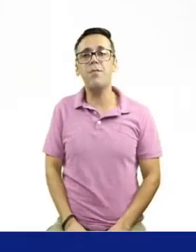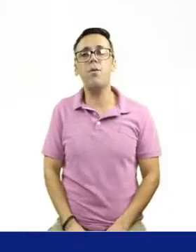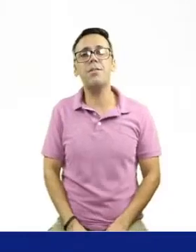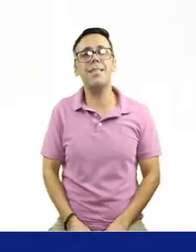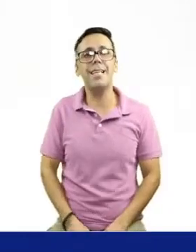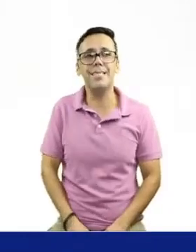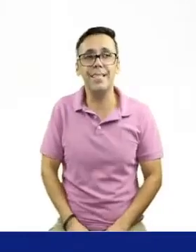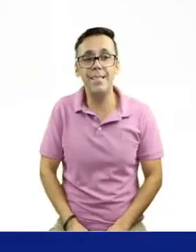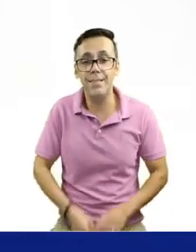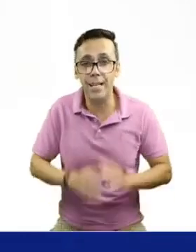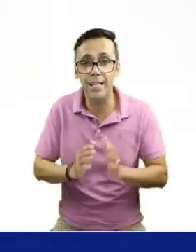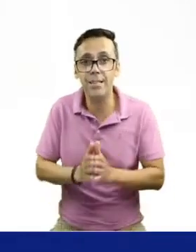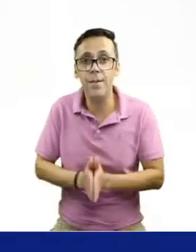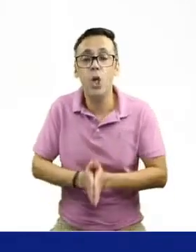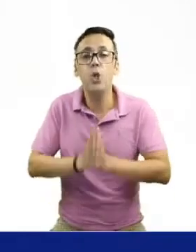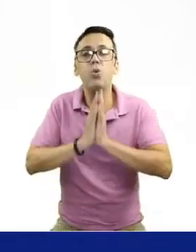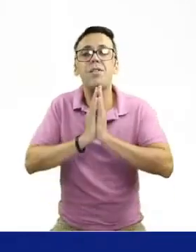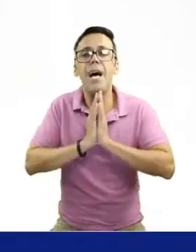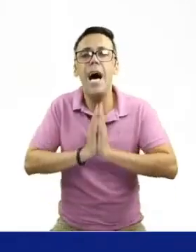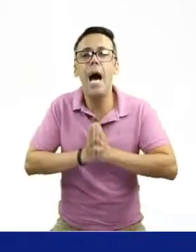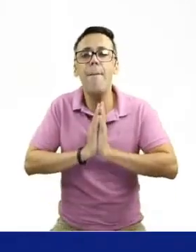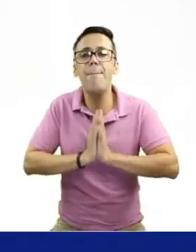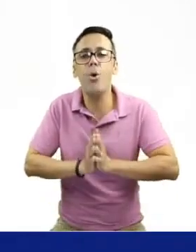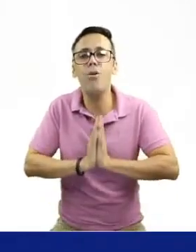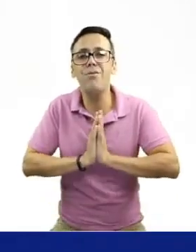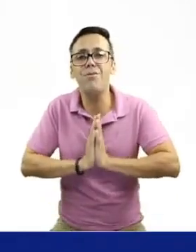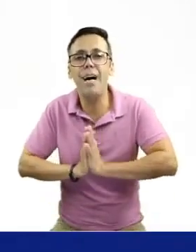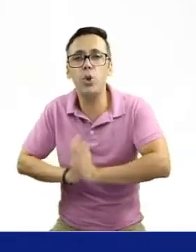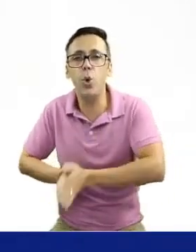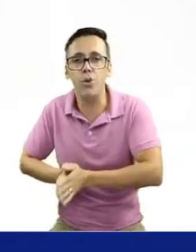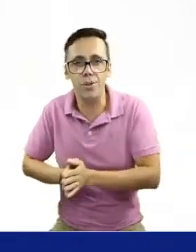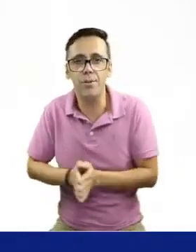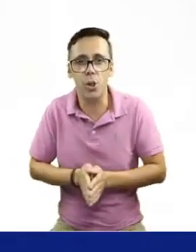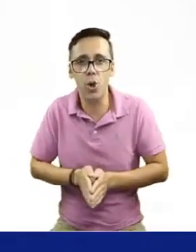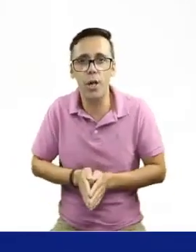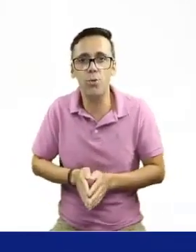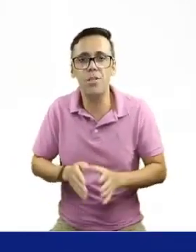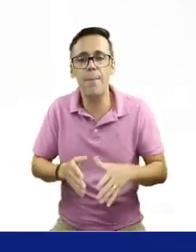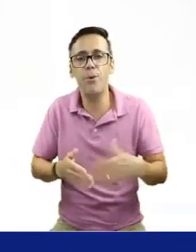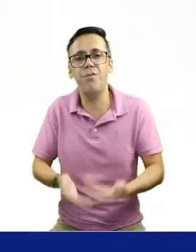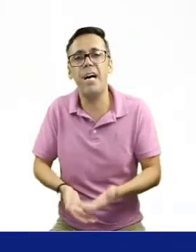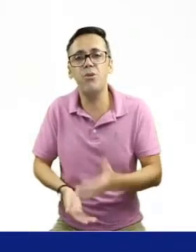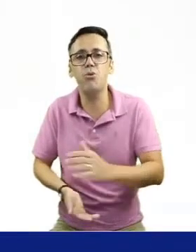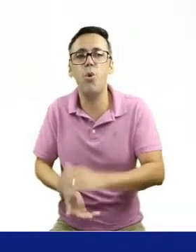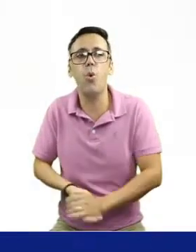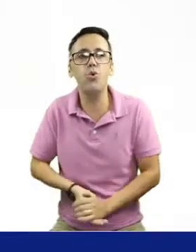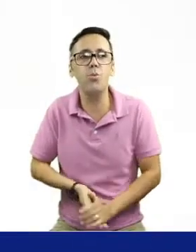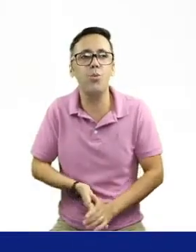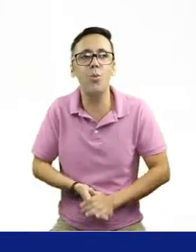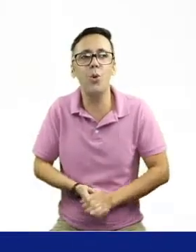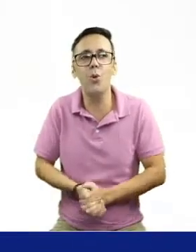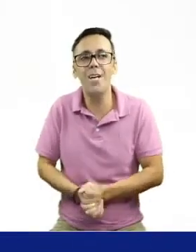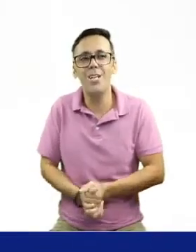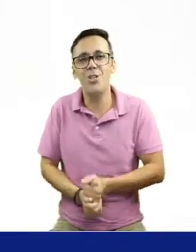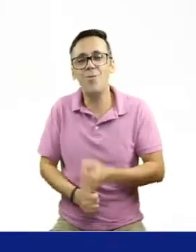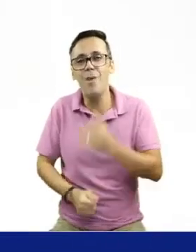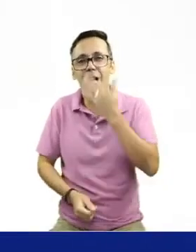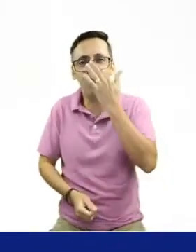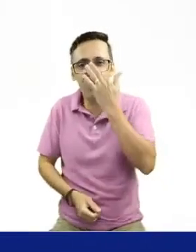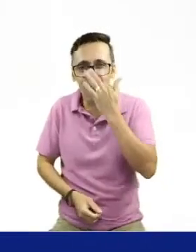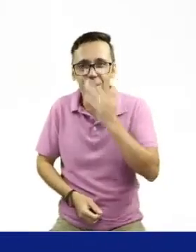aquelas pessoas que vão estar nas linhas na lista dos aprovados joias os aprovados no concurso público